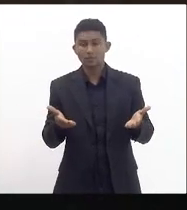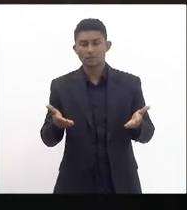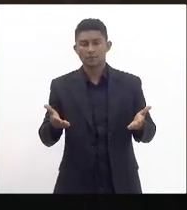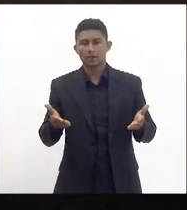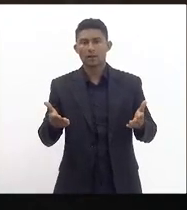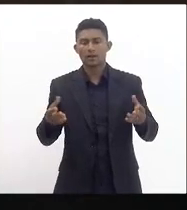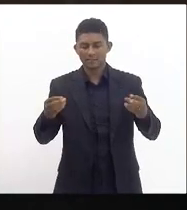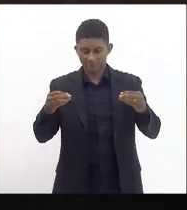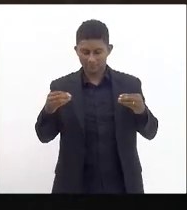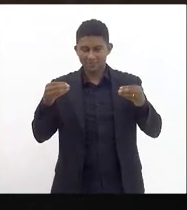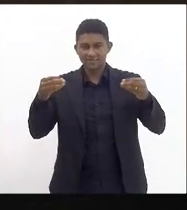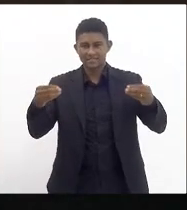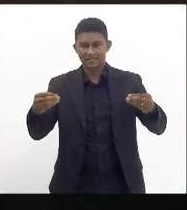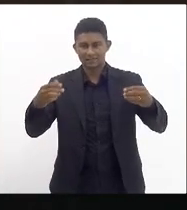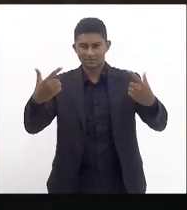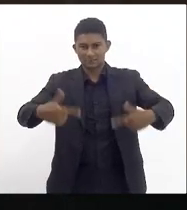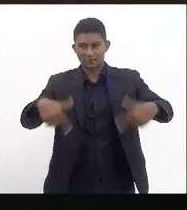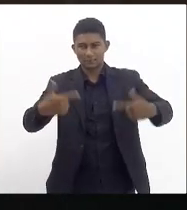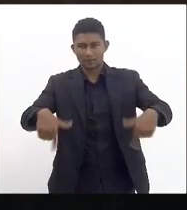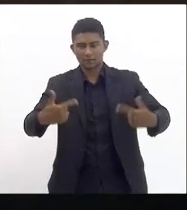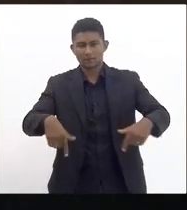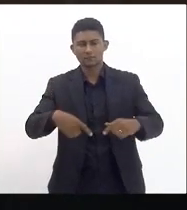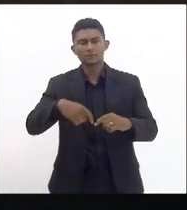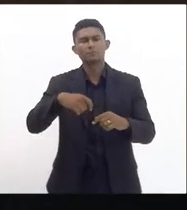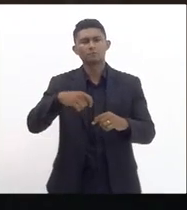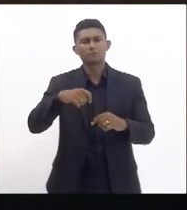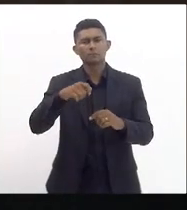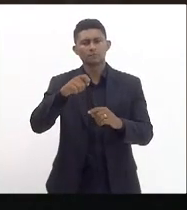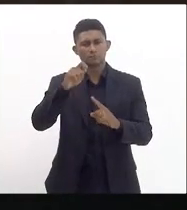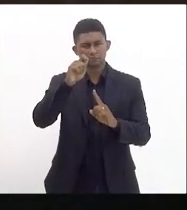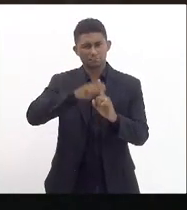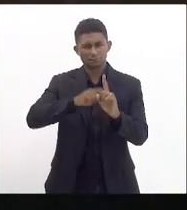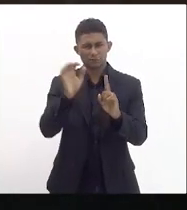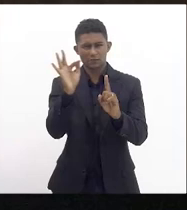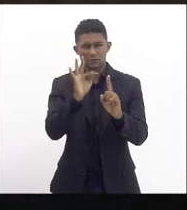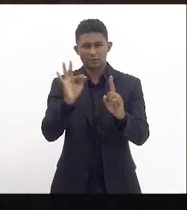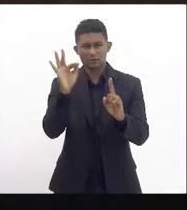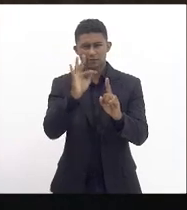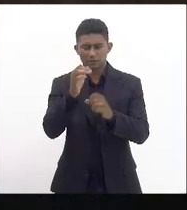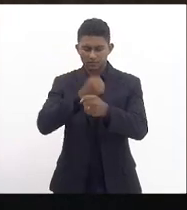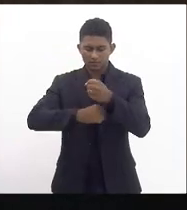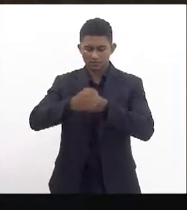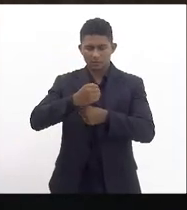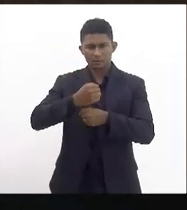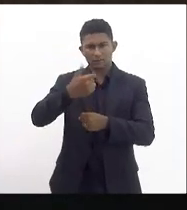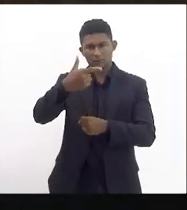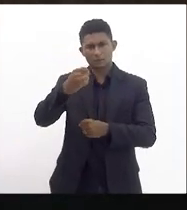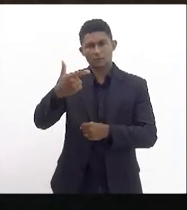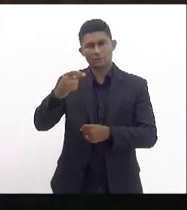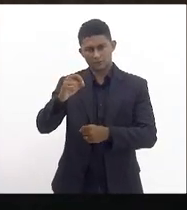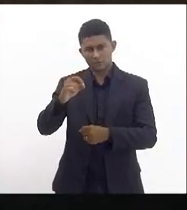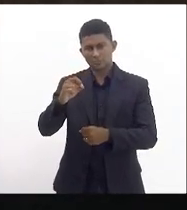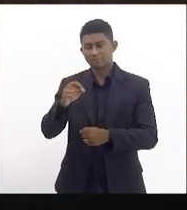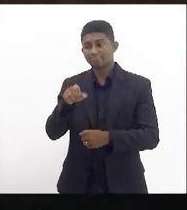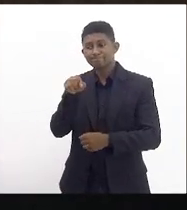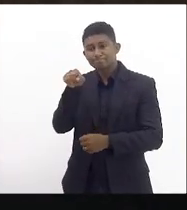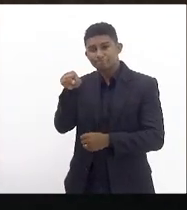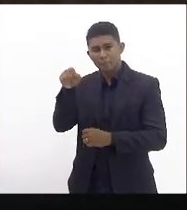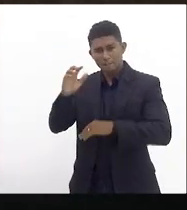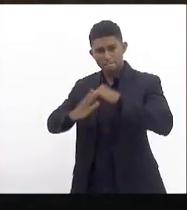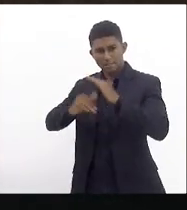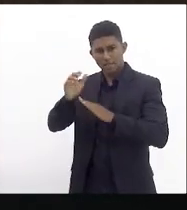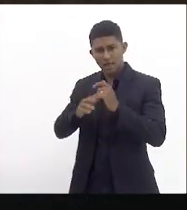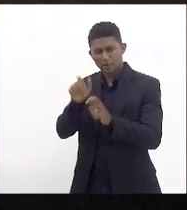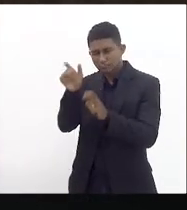numa classificação feita em fevereiro de 2020, coloca o profissional de educação